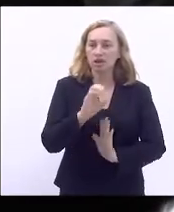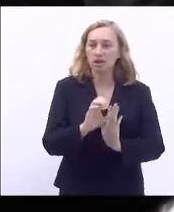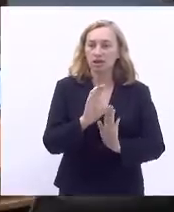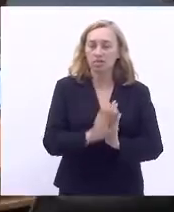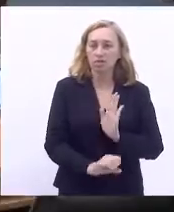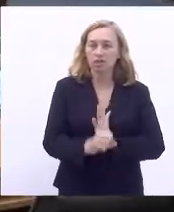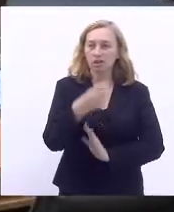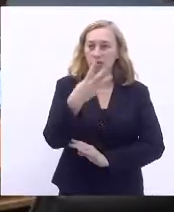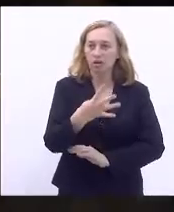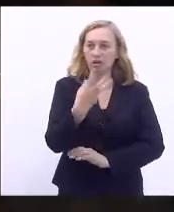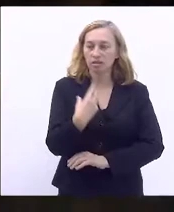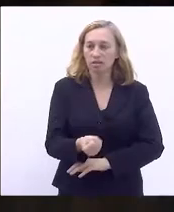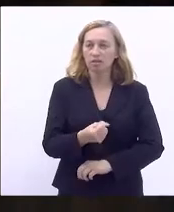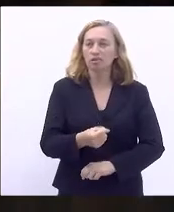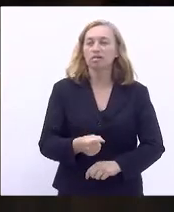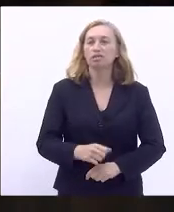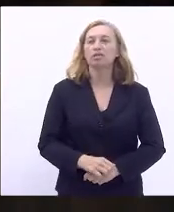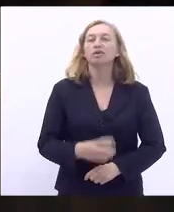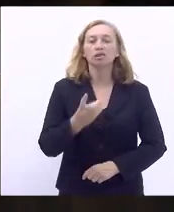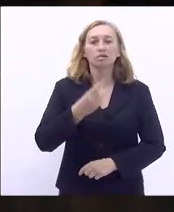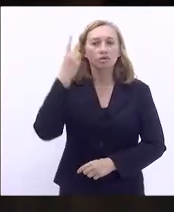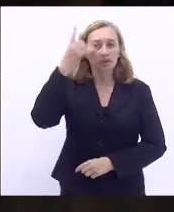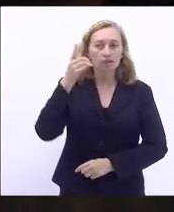4. Deputado Dionísio Lins.